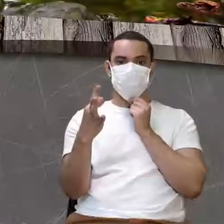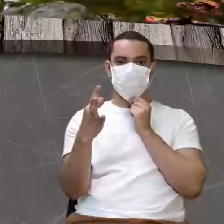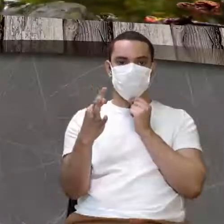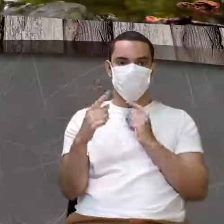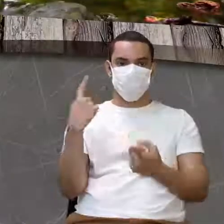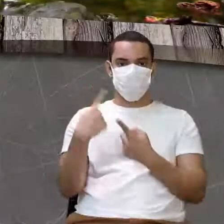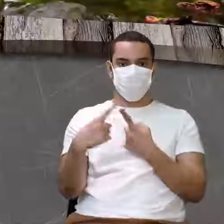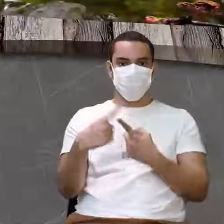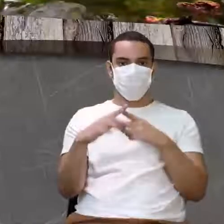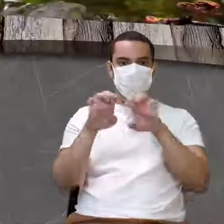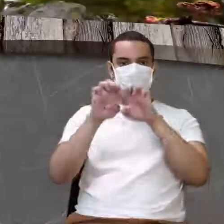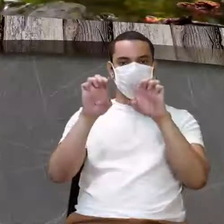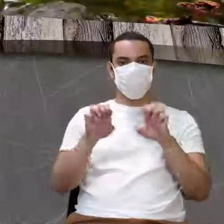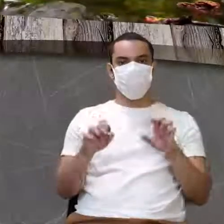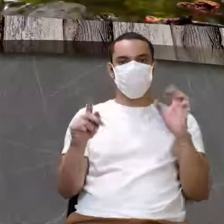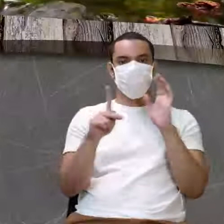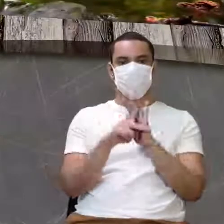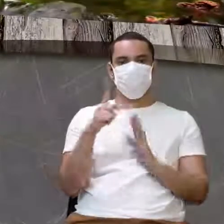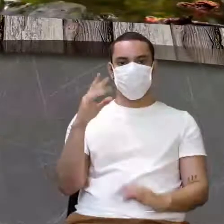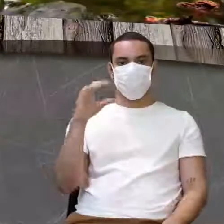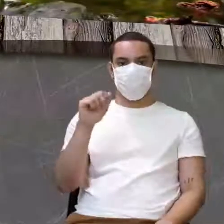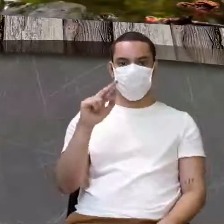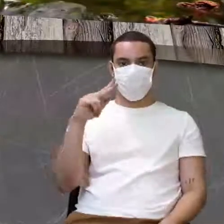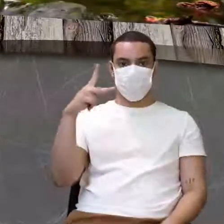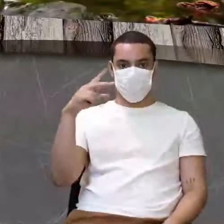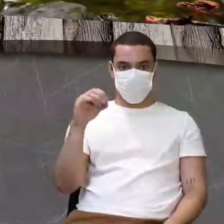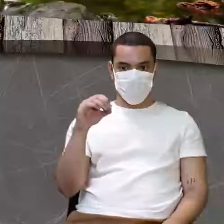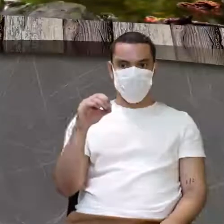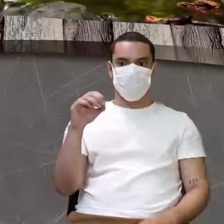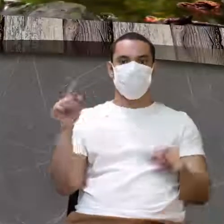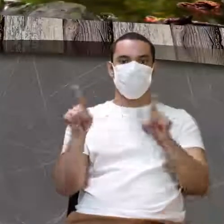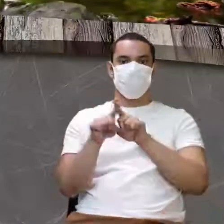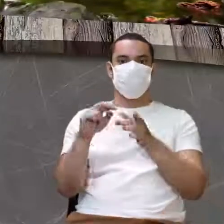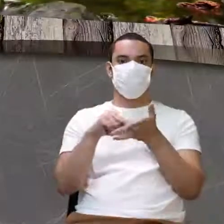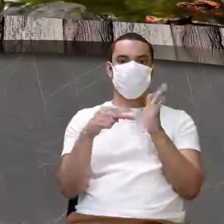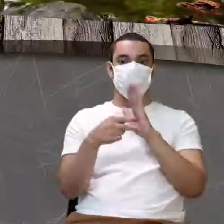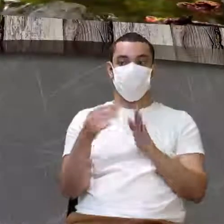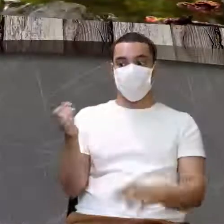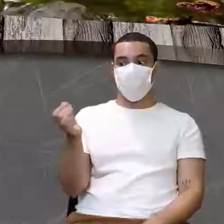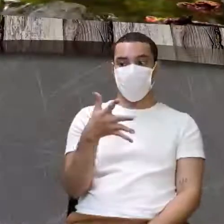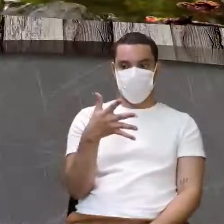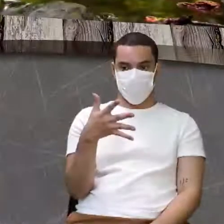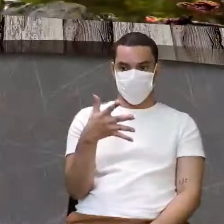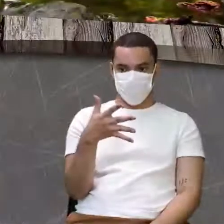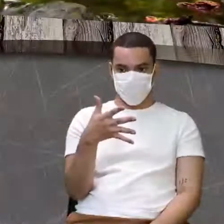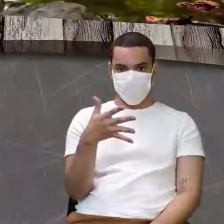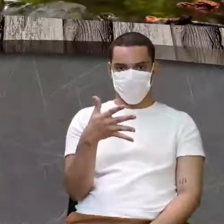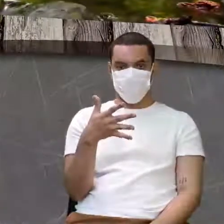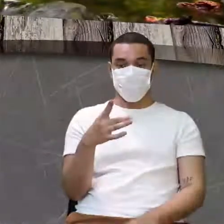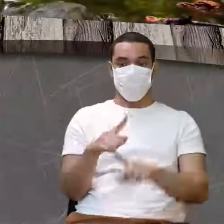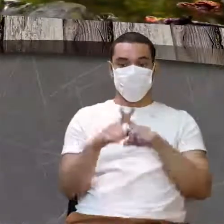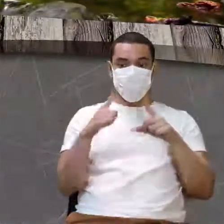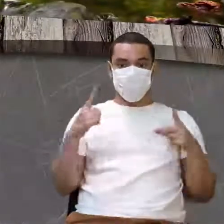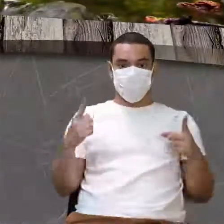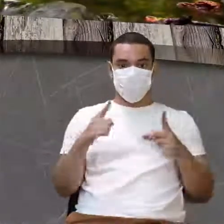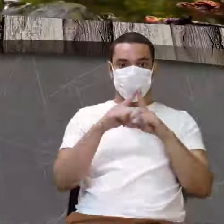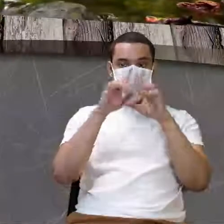Essa estrutura do tarso, carpo e as falanges é uma estrutura nova, mas